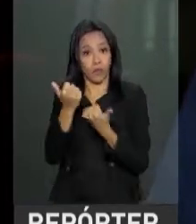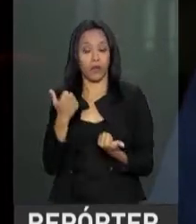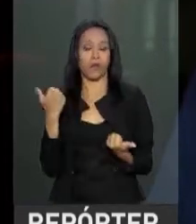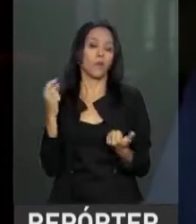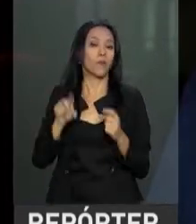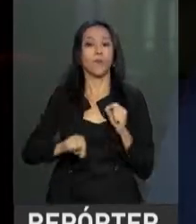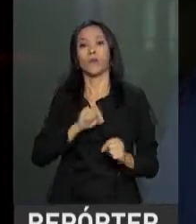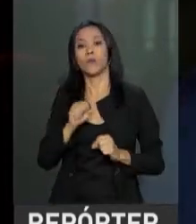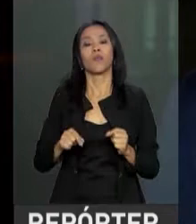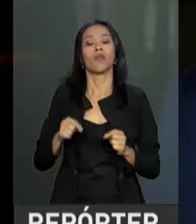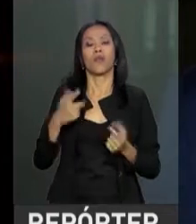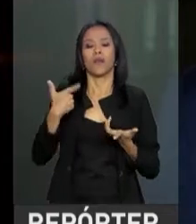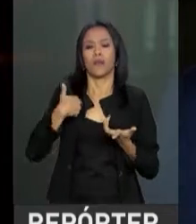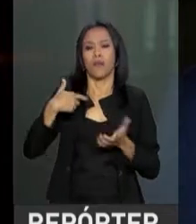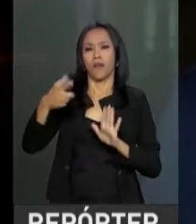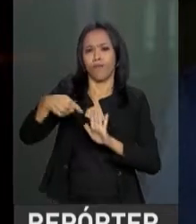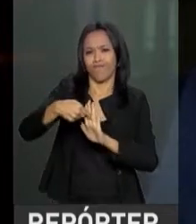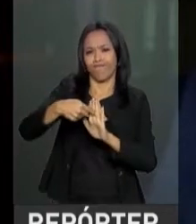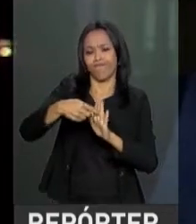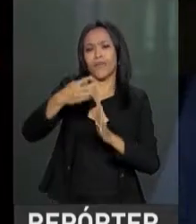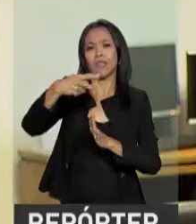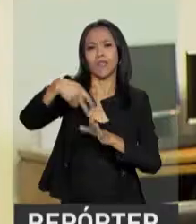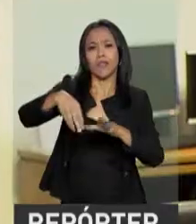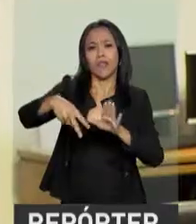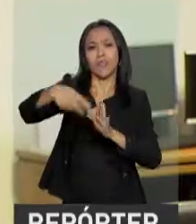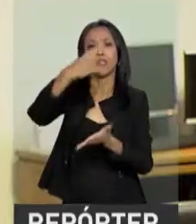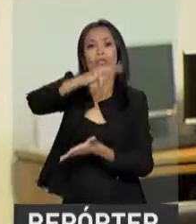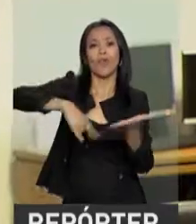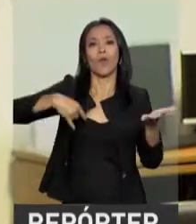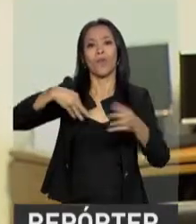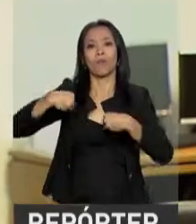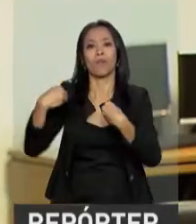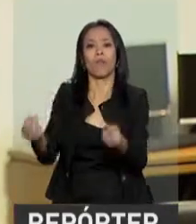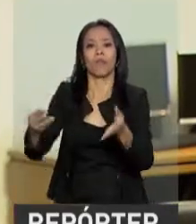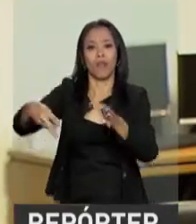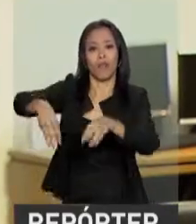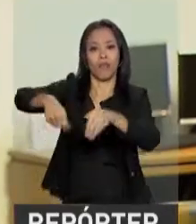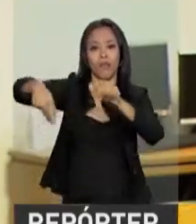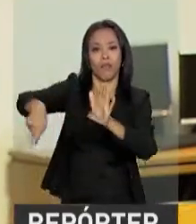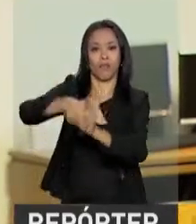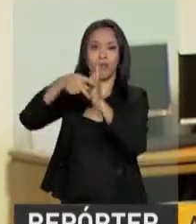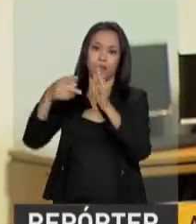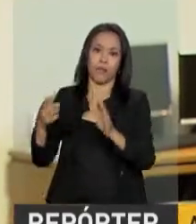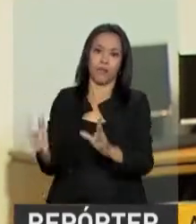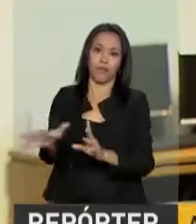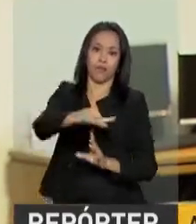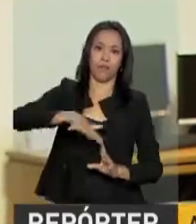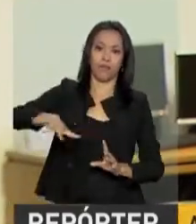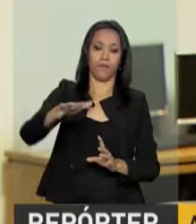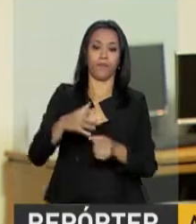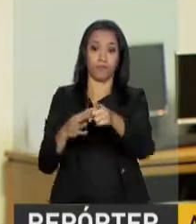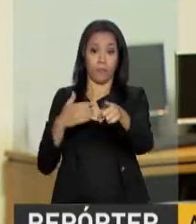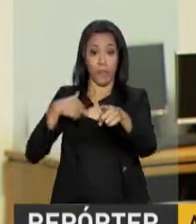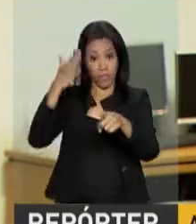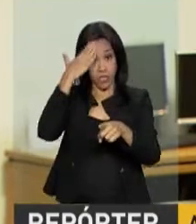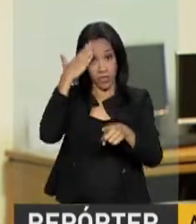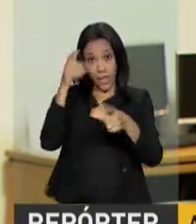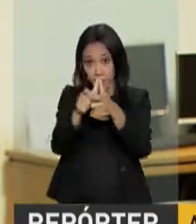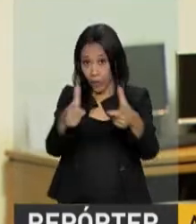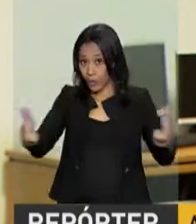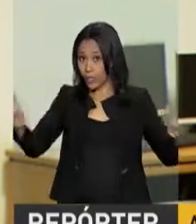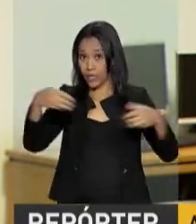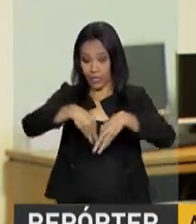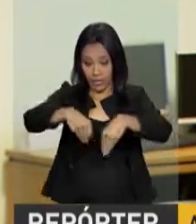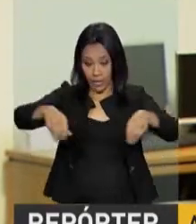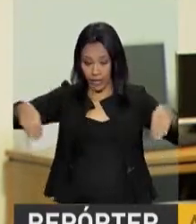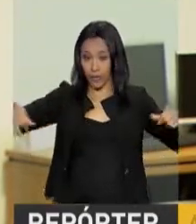de regularização de terras na cidade sabemos que boa parte da área é das terras do estado de roraima